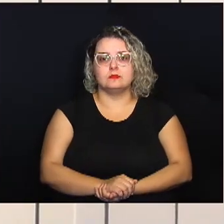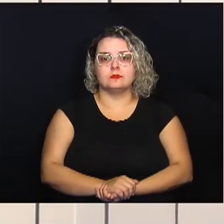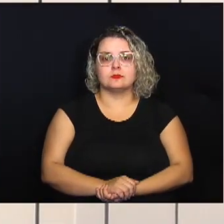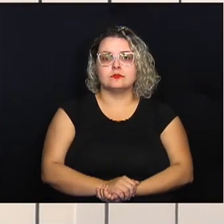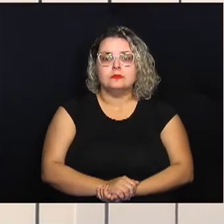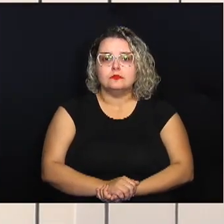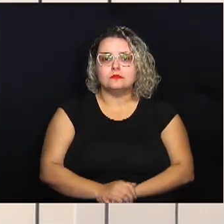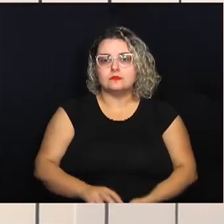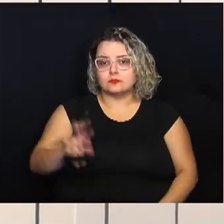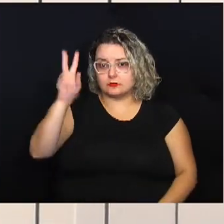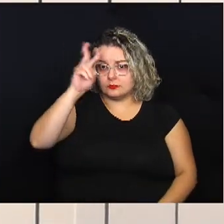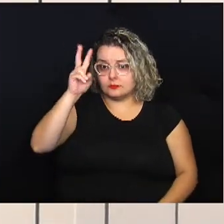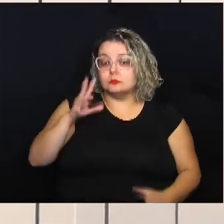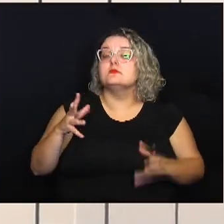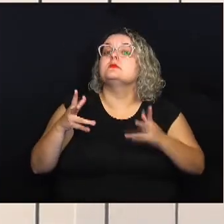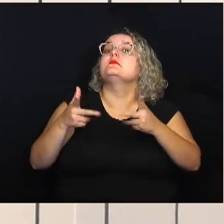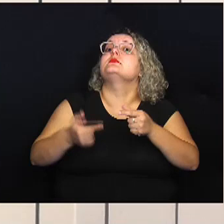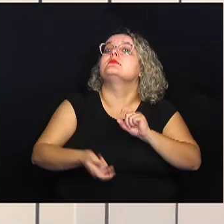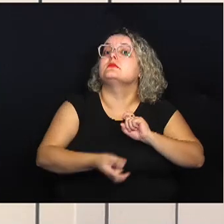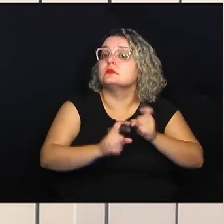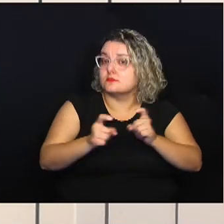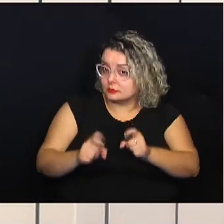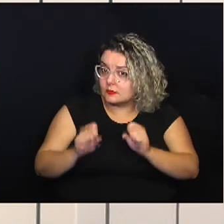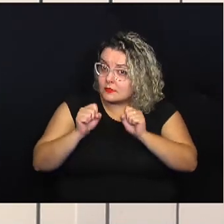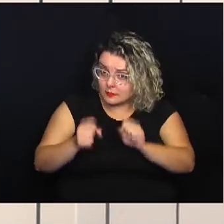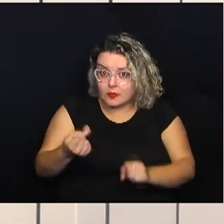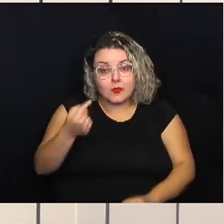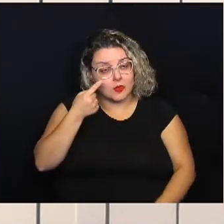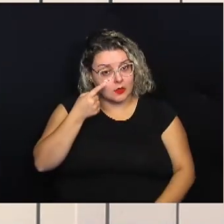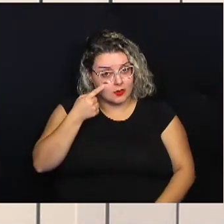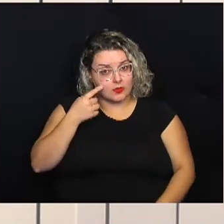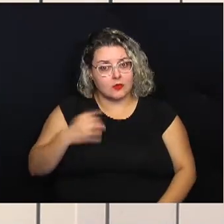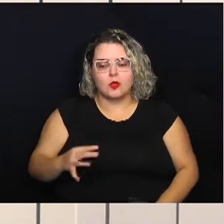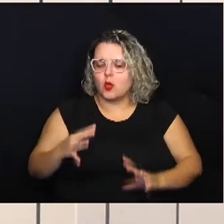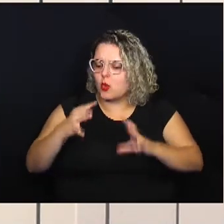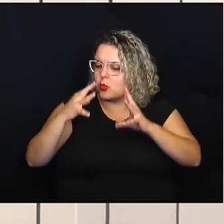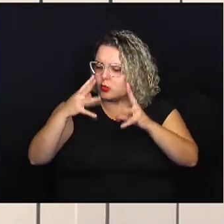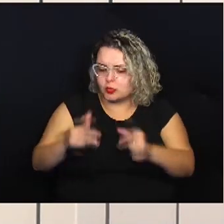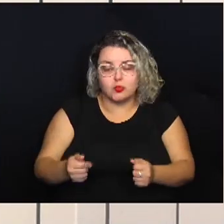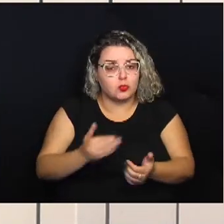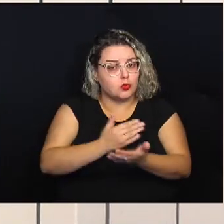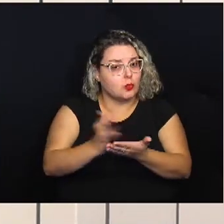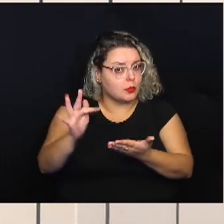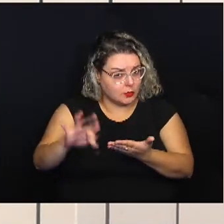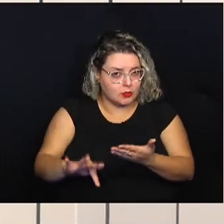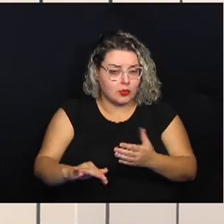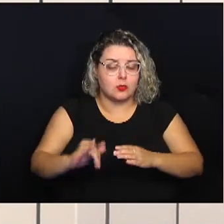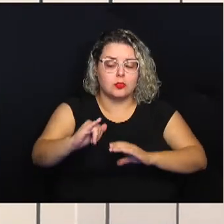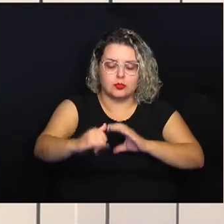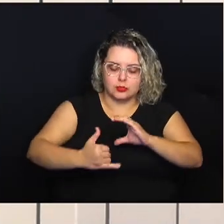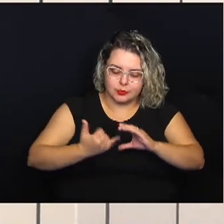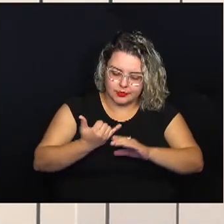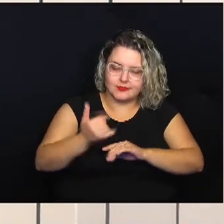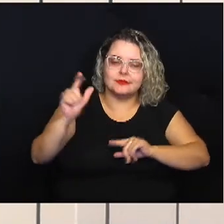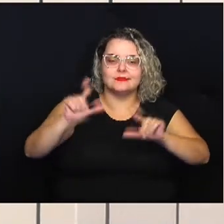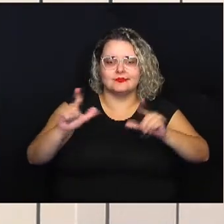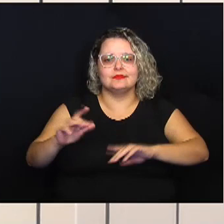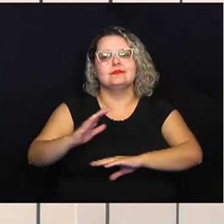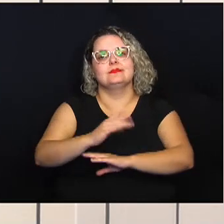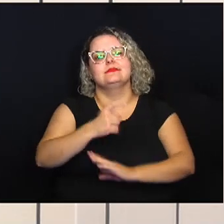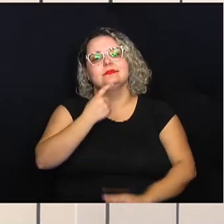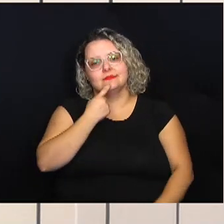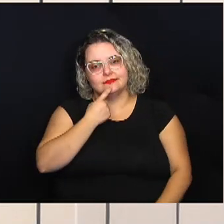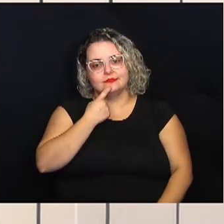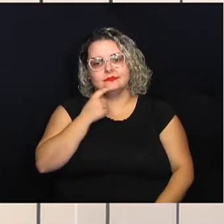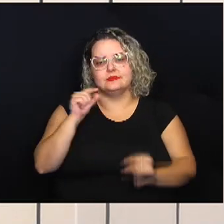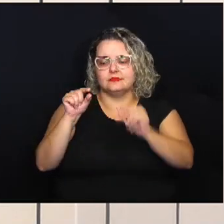Lembrando que todas essas reuniões você pode assistir na íntegra no youtube.com/TV Câmara Campinas.